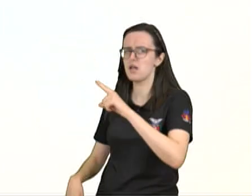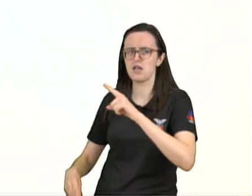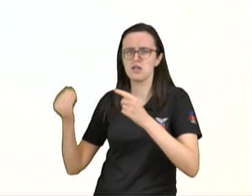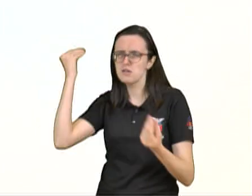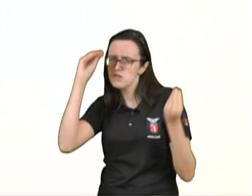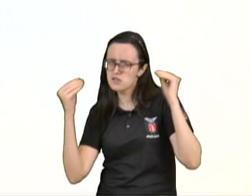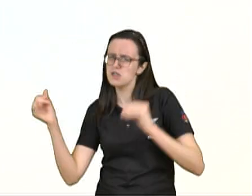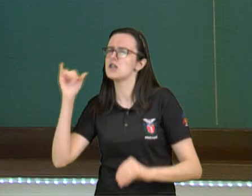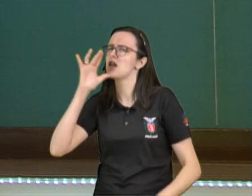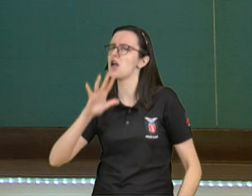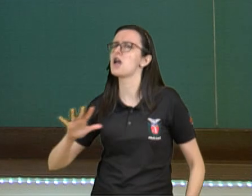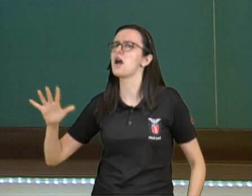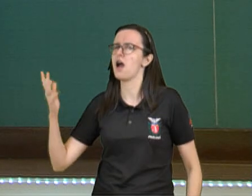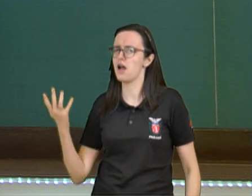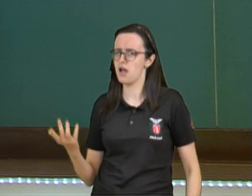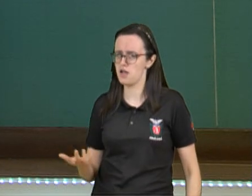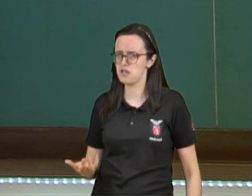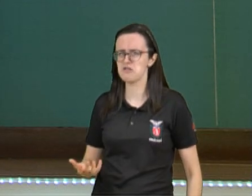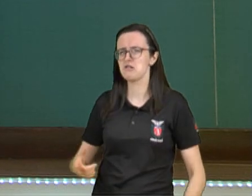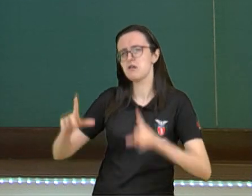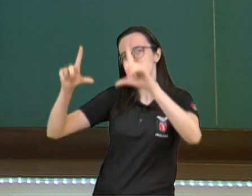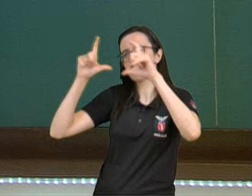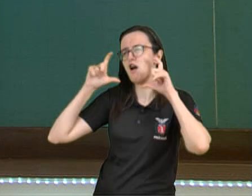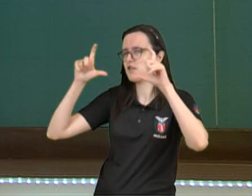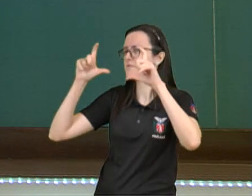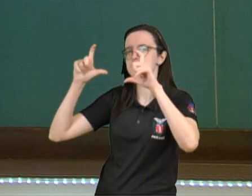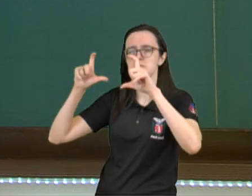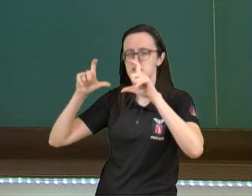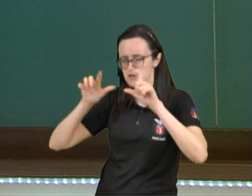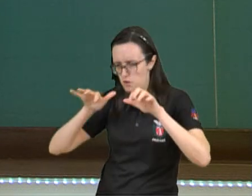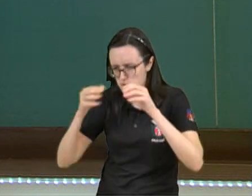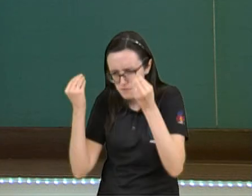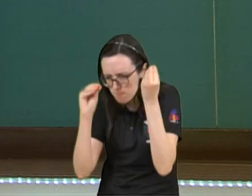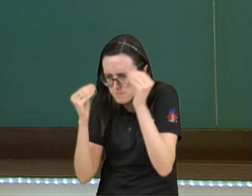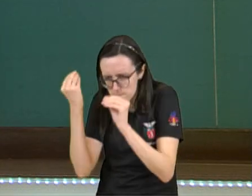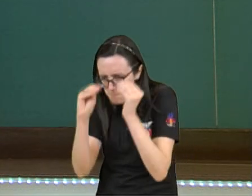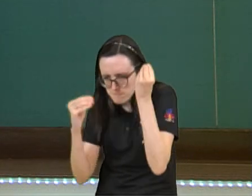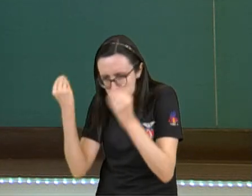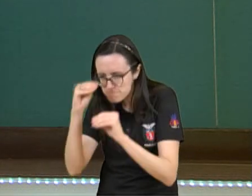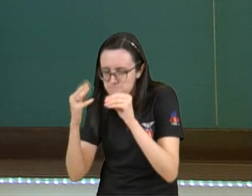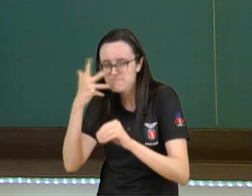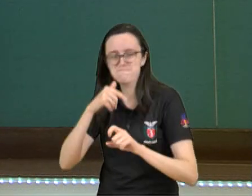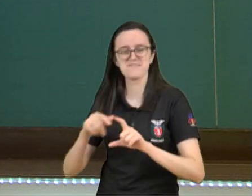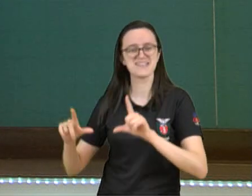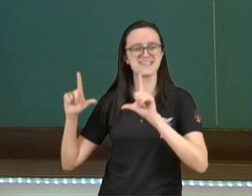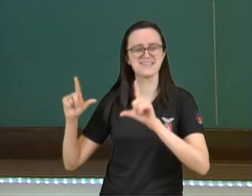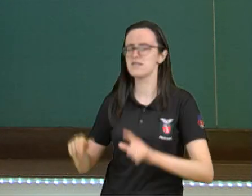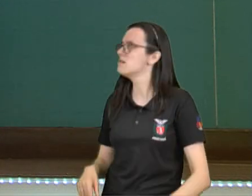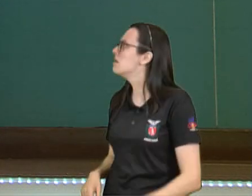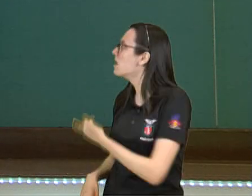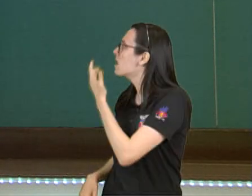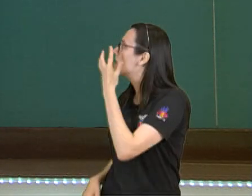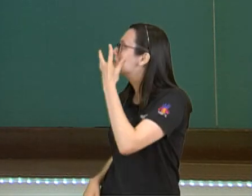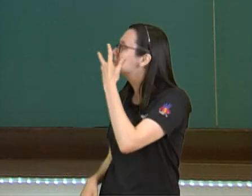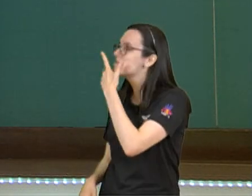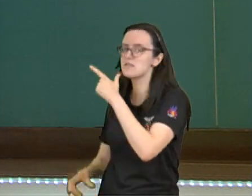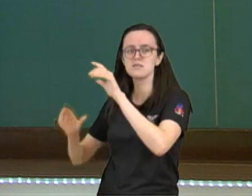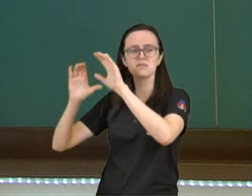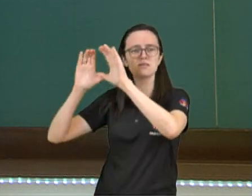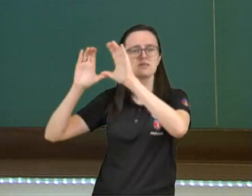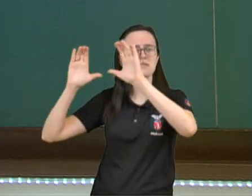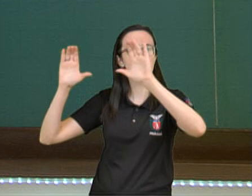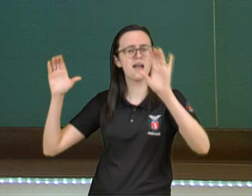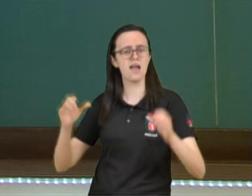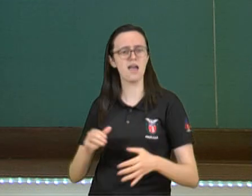retocada. Pegaram, tiraram uma foto e lá no computador, num programa, mexeram. Olha que linda a cor do